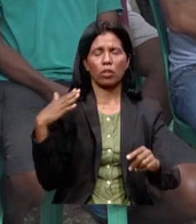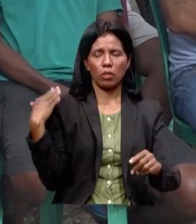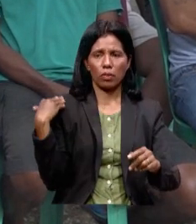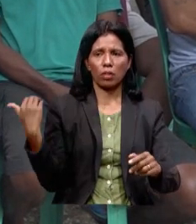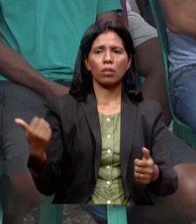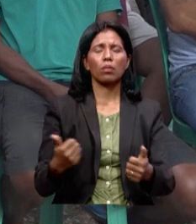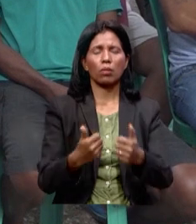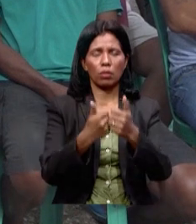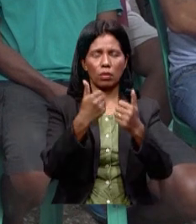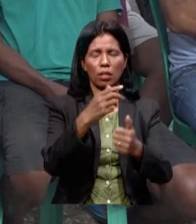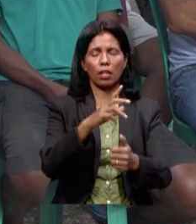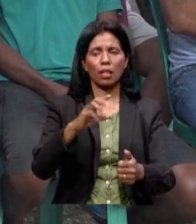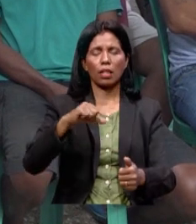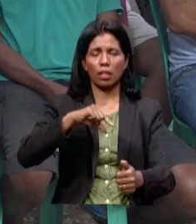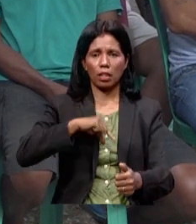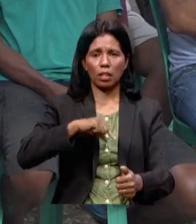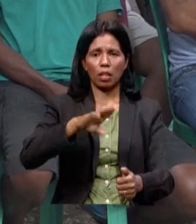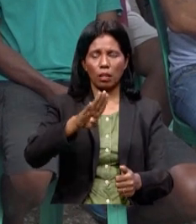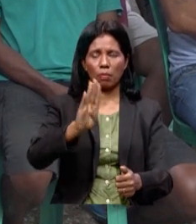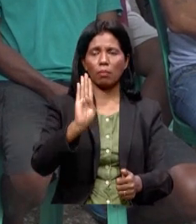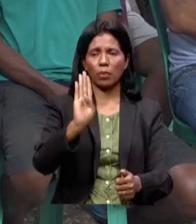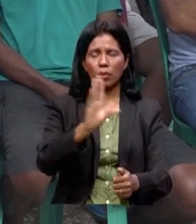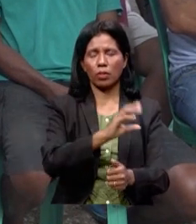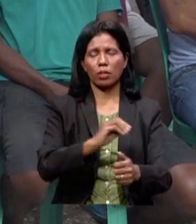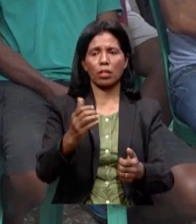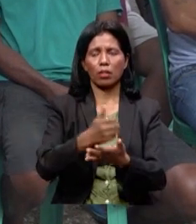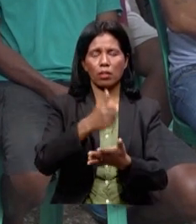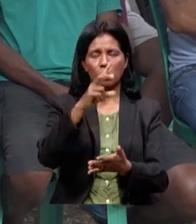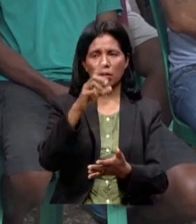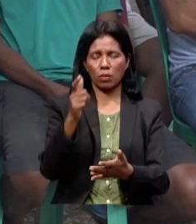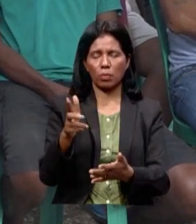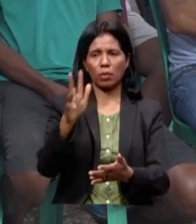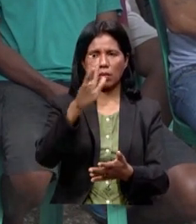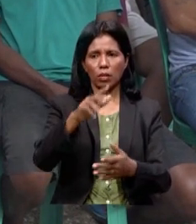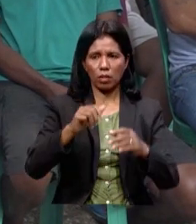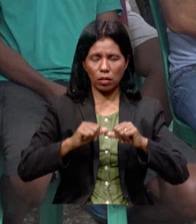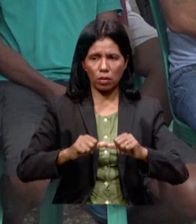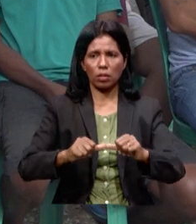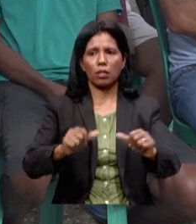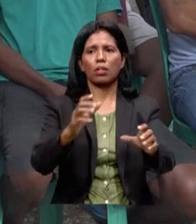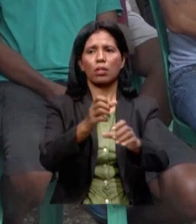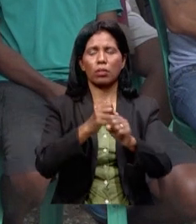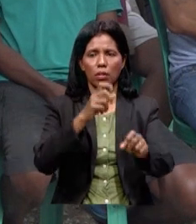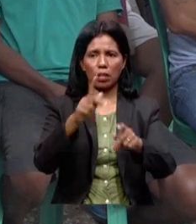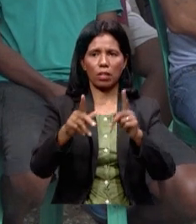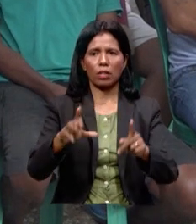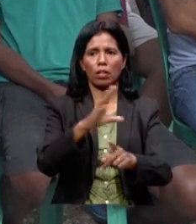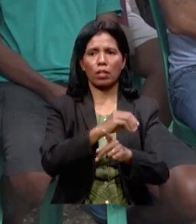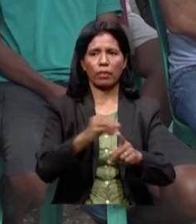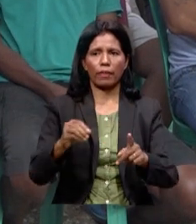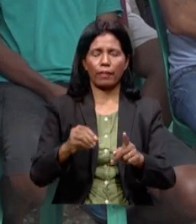Resistência Quintal Bot, ba vitória Partido CNRT 2023 nia, se continua simu comandante